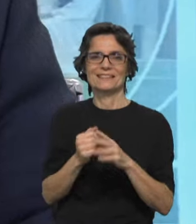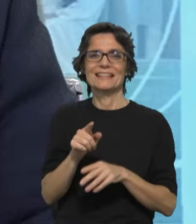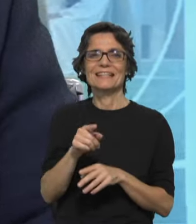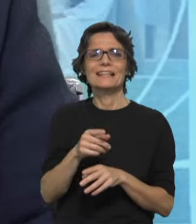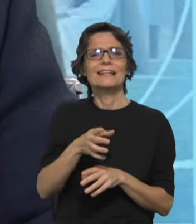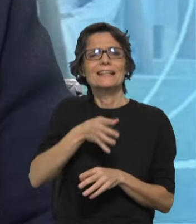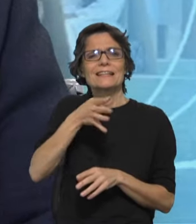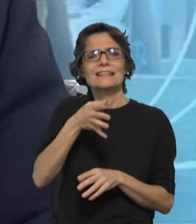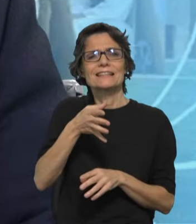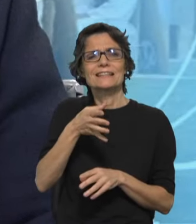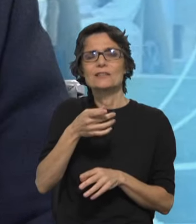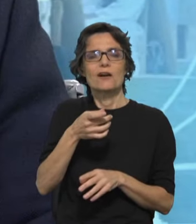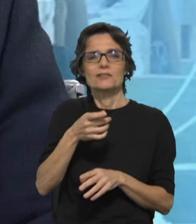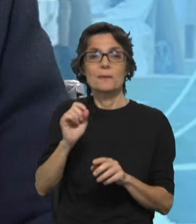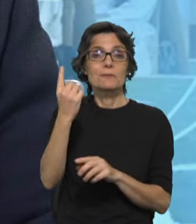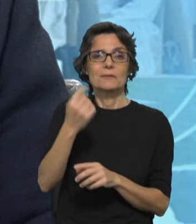antes de mais, o dom da paz.